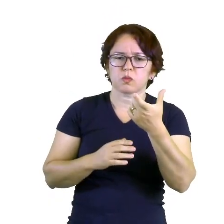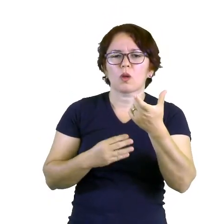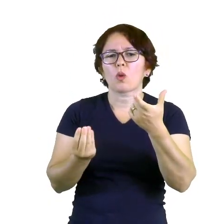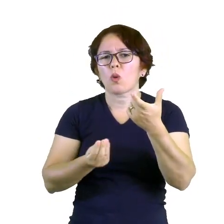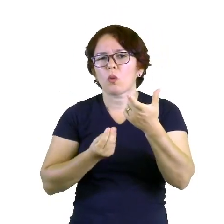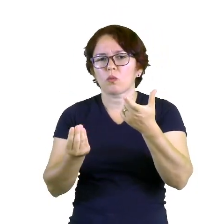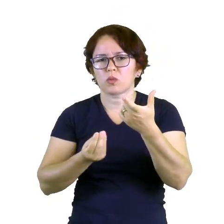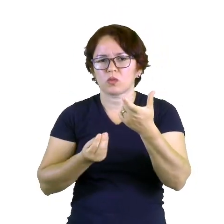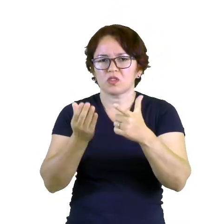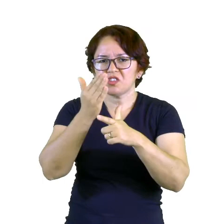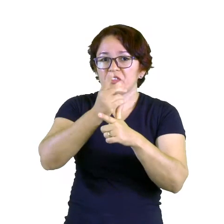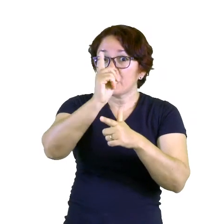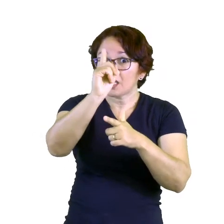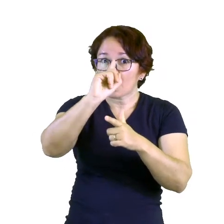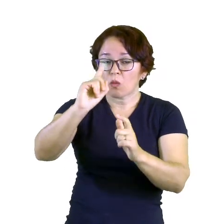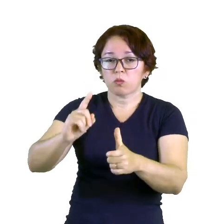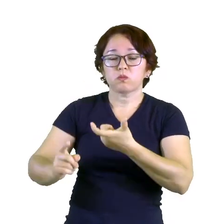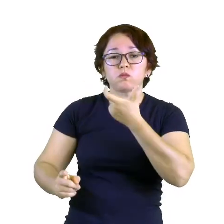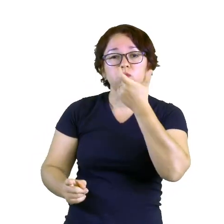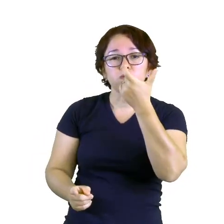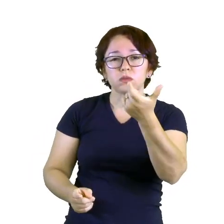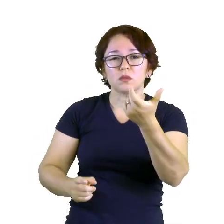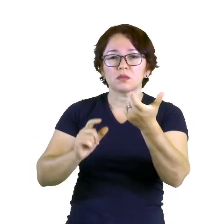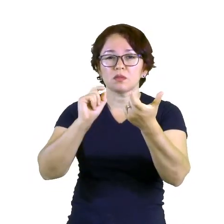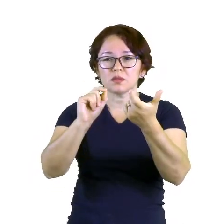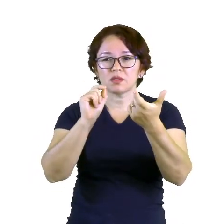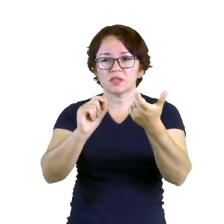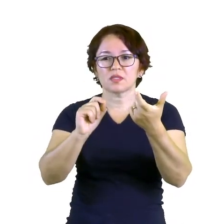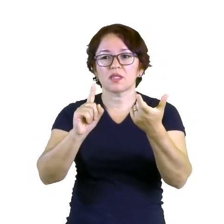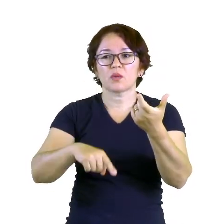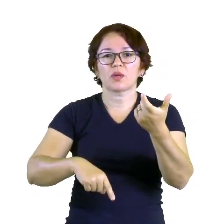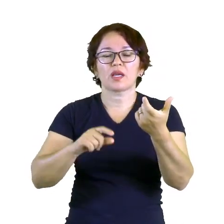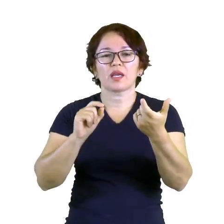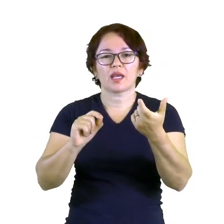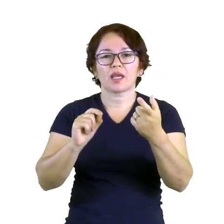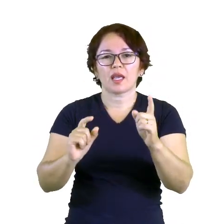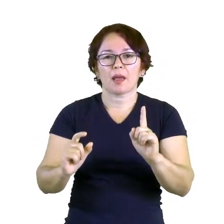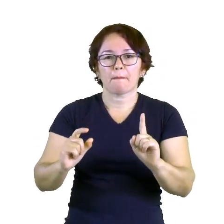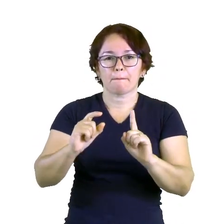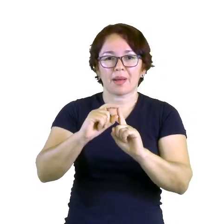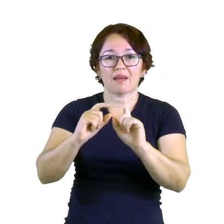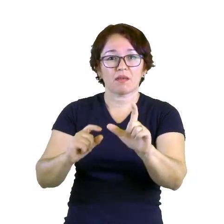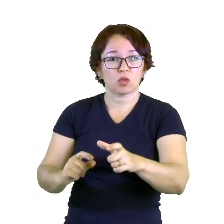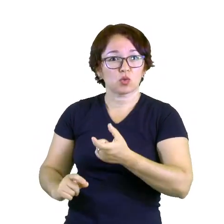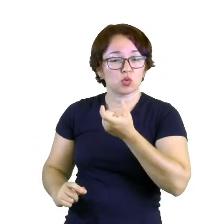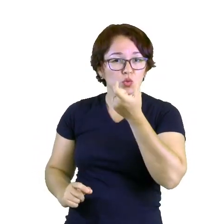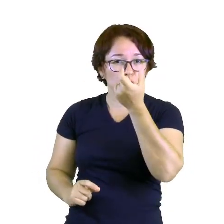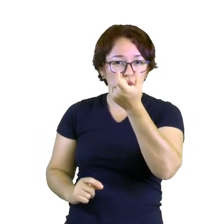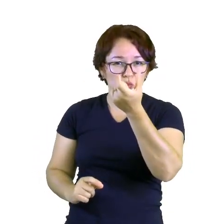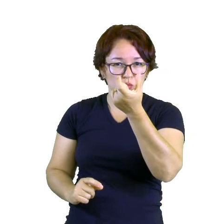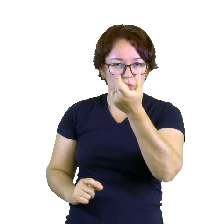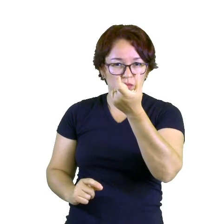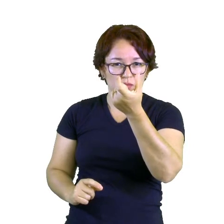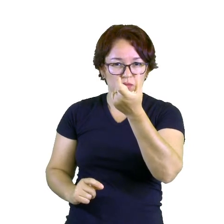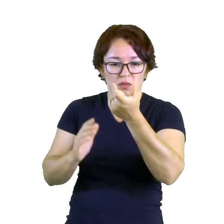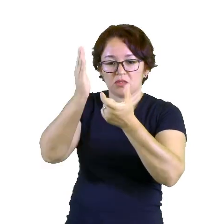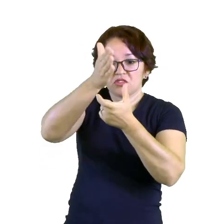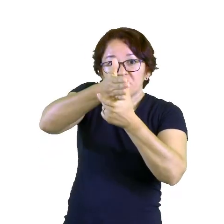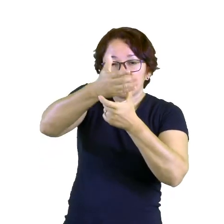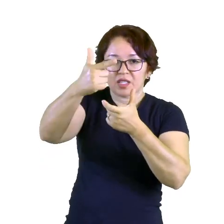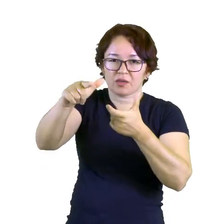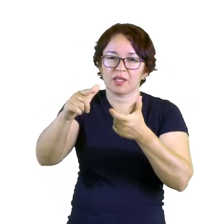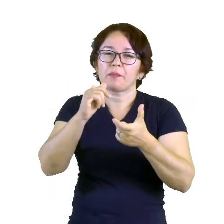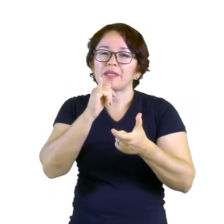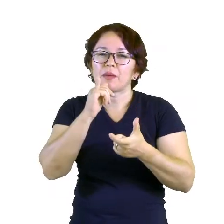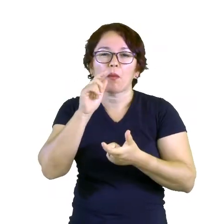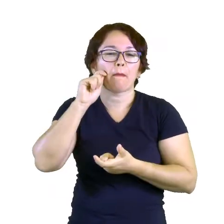monossílaba? São aquelas palavrinhas formadas apenas por uma sílaba. Por exemplo,